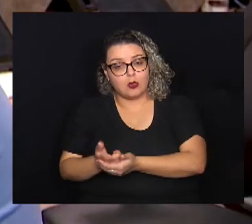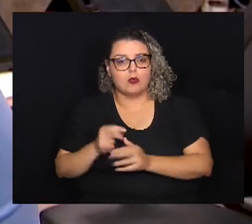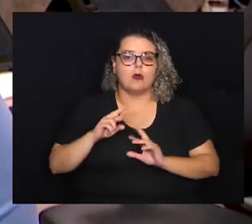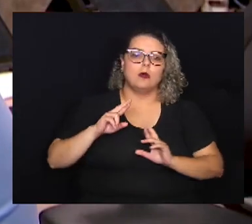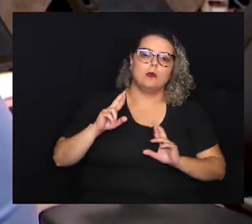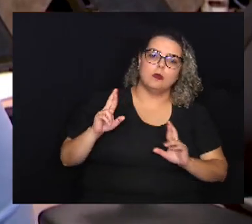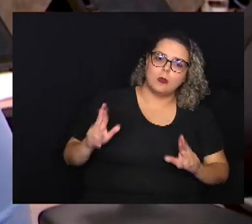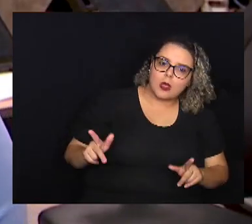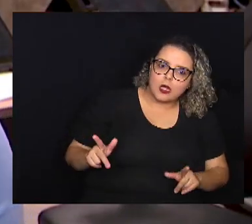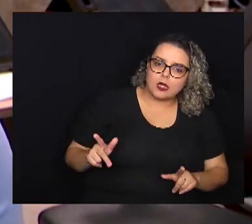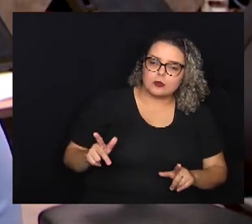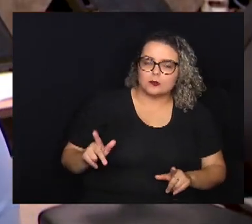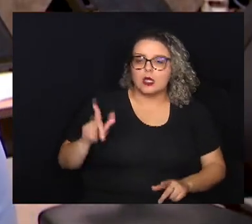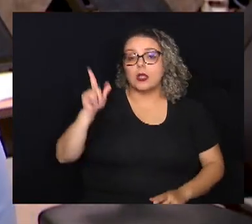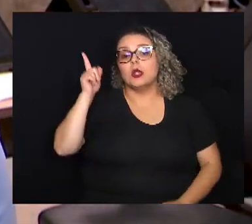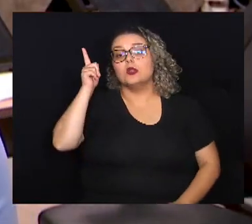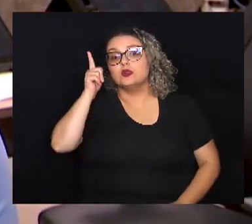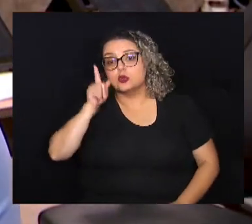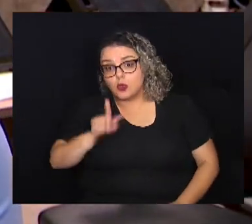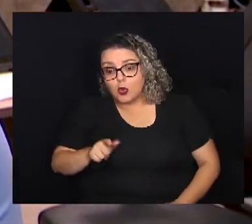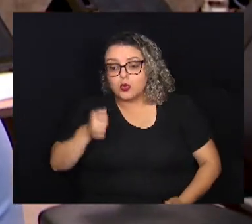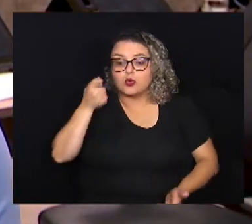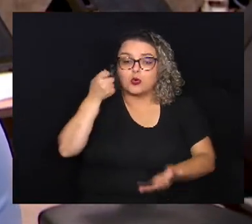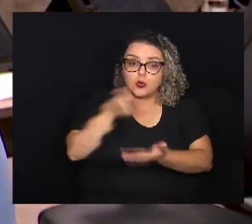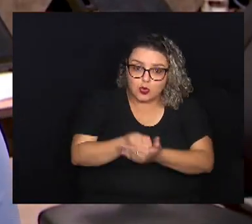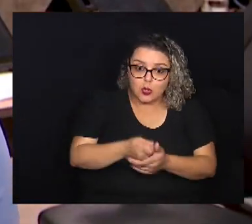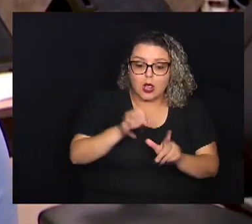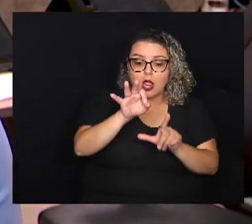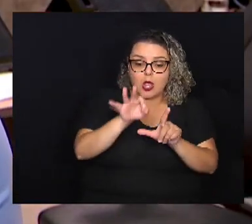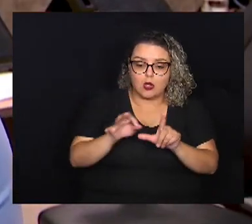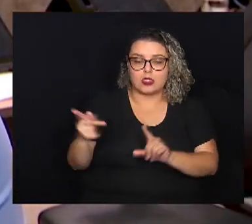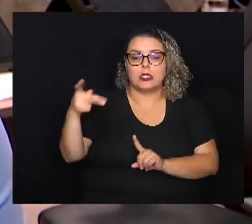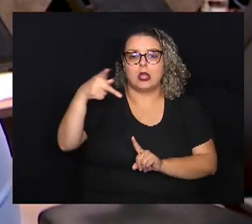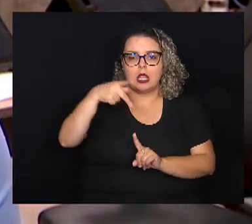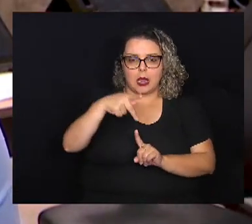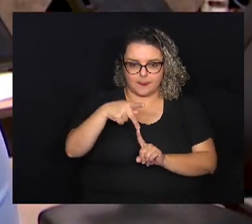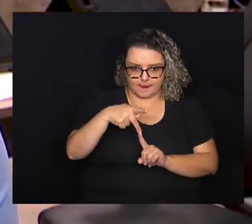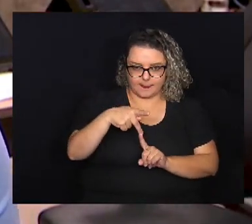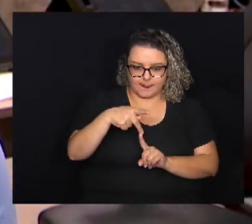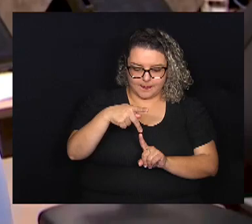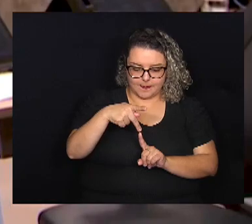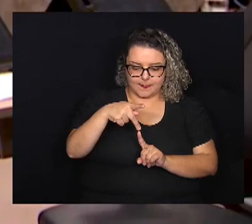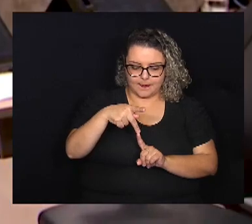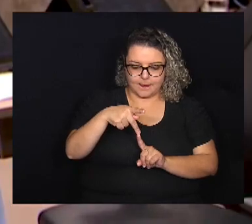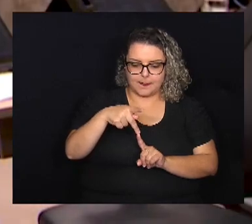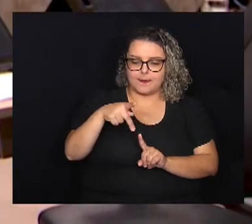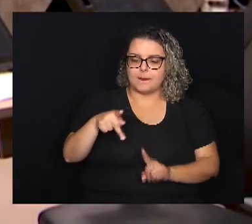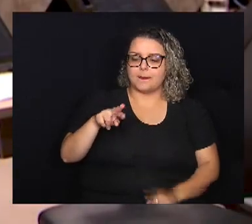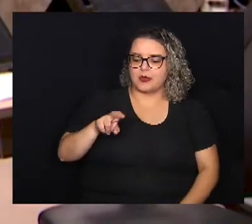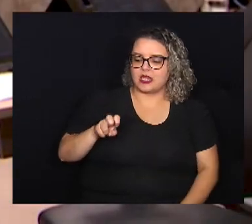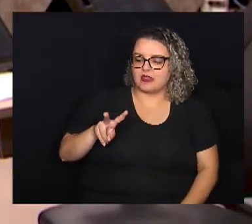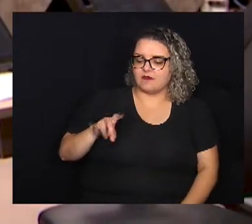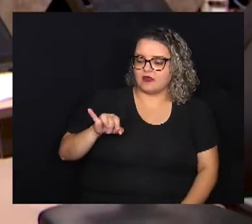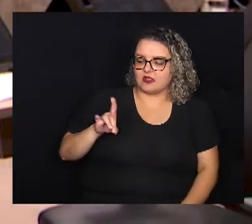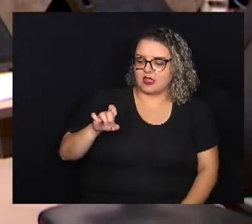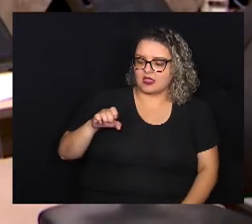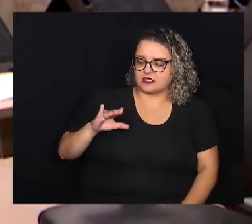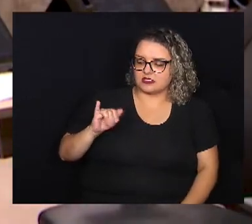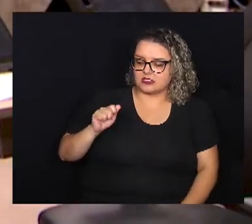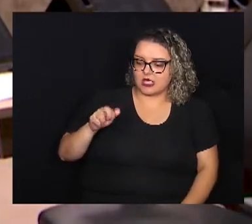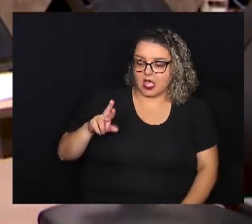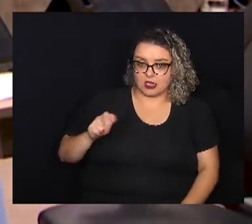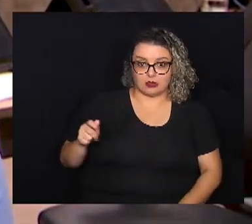ele continua pagando a cota previdenciária a contribuição previdenciária em Campinas essa